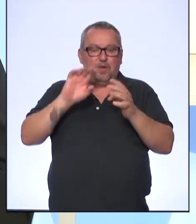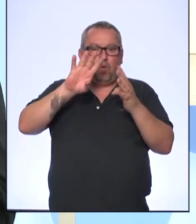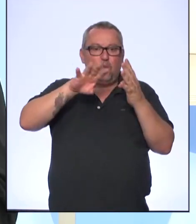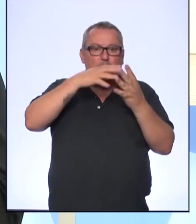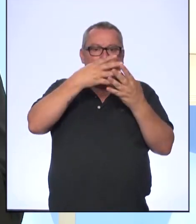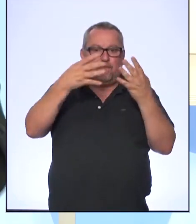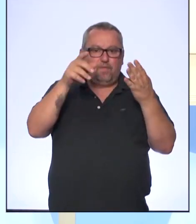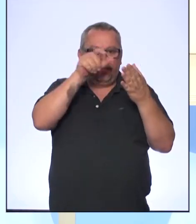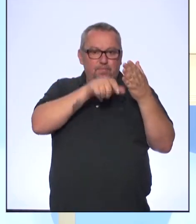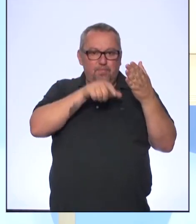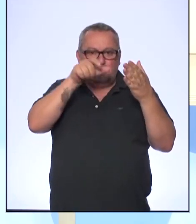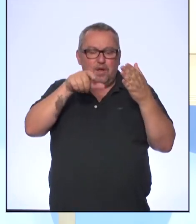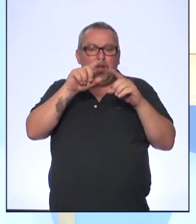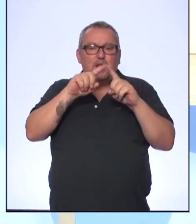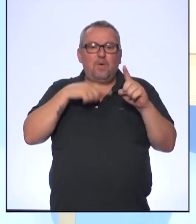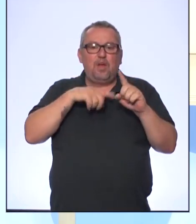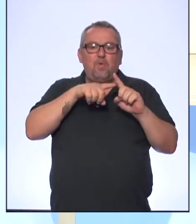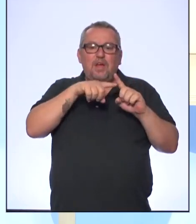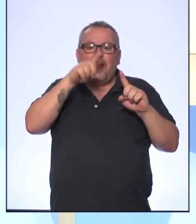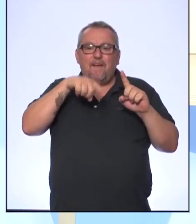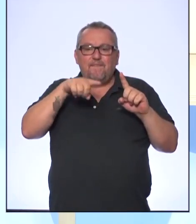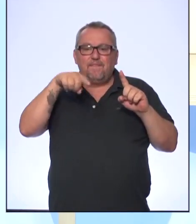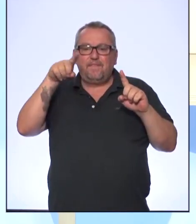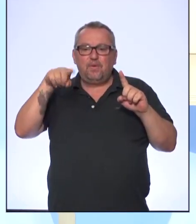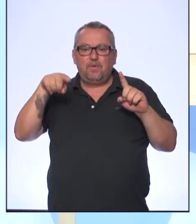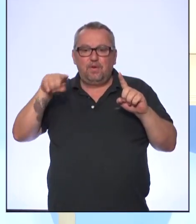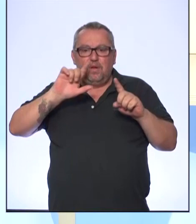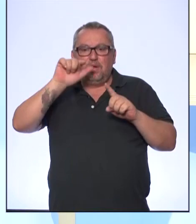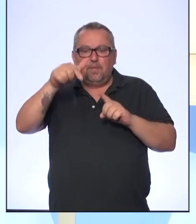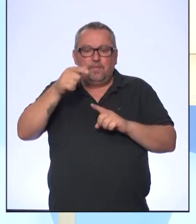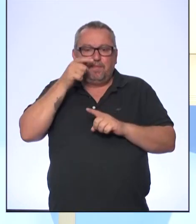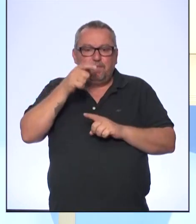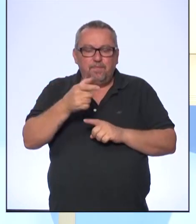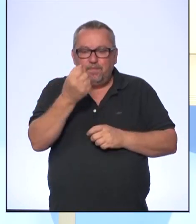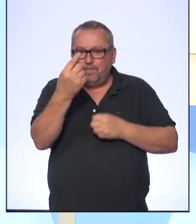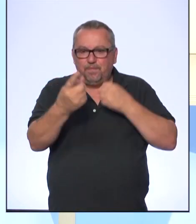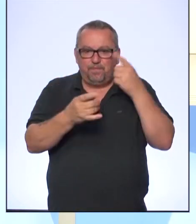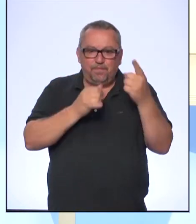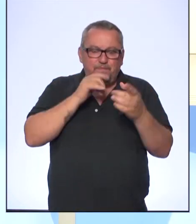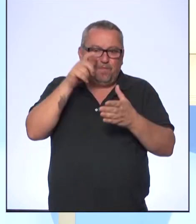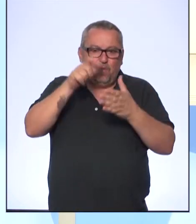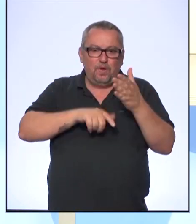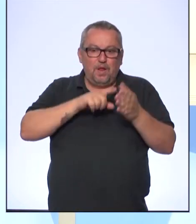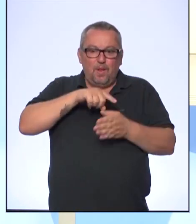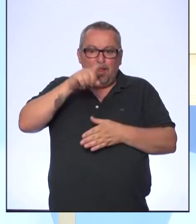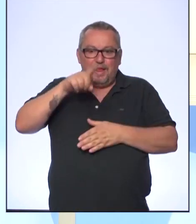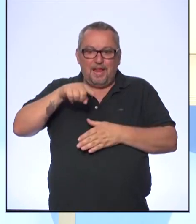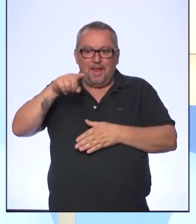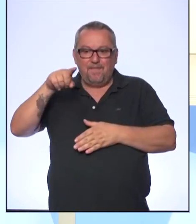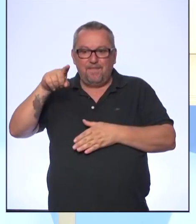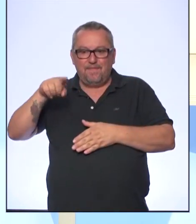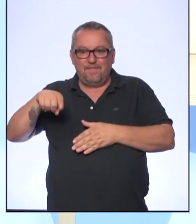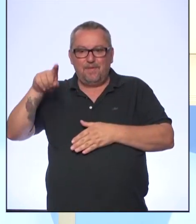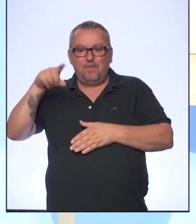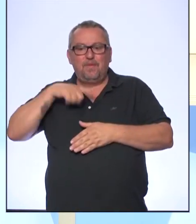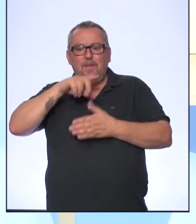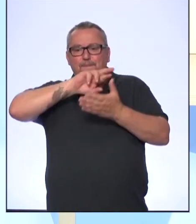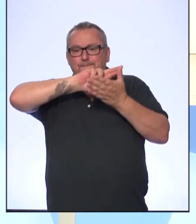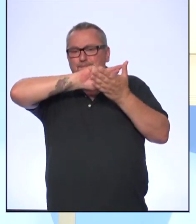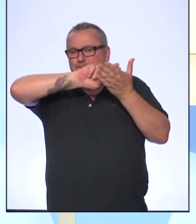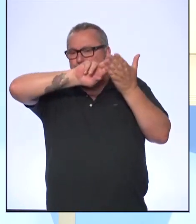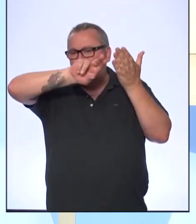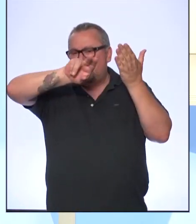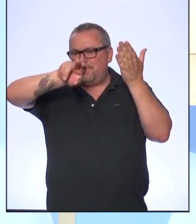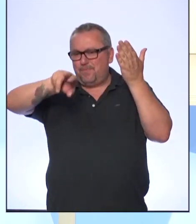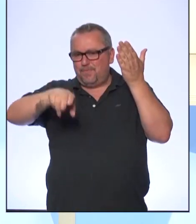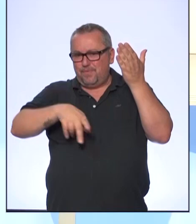quero simbolizar isso através de gráfico. Mais para frente, vocês vão ver alguns modelos de gráfico. E esses modelos existem vários.